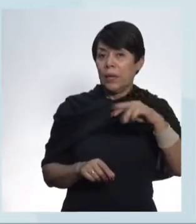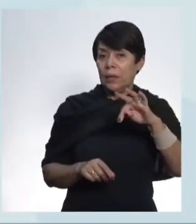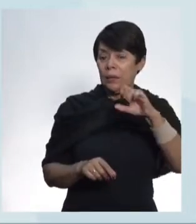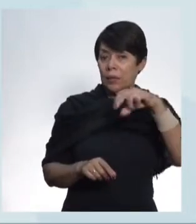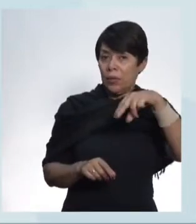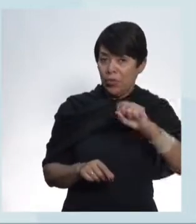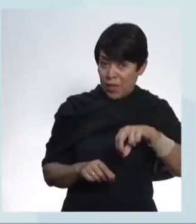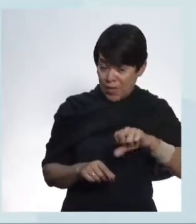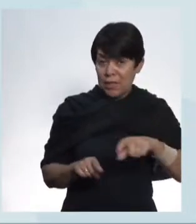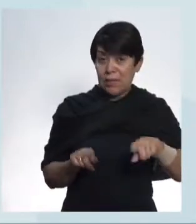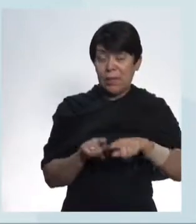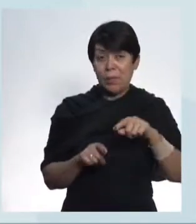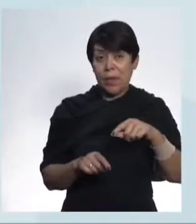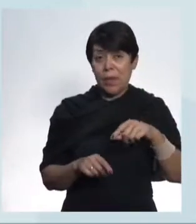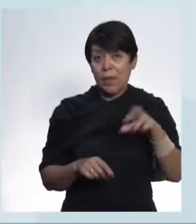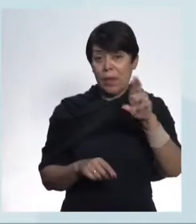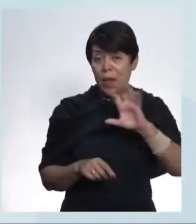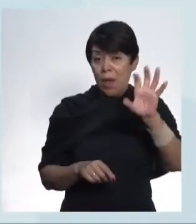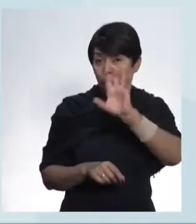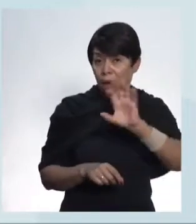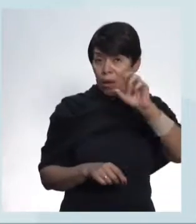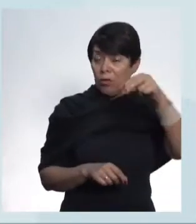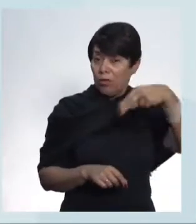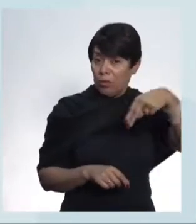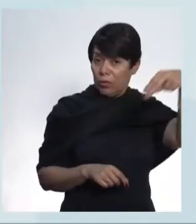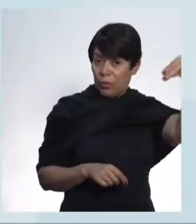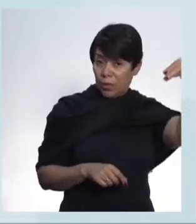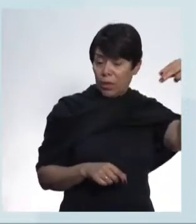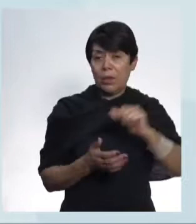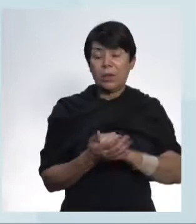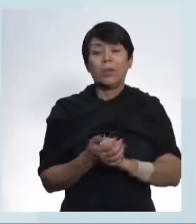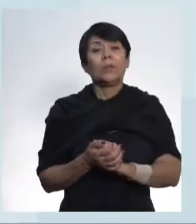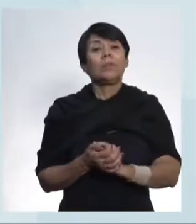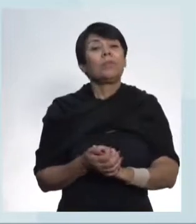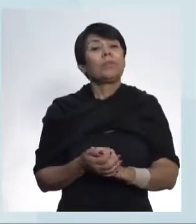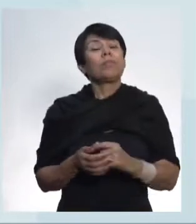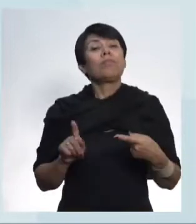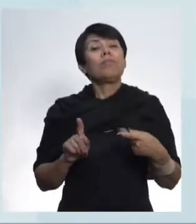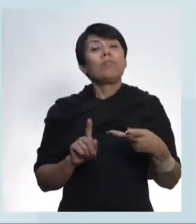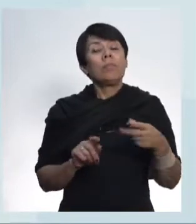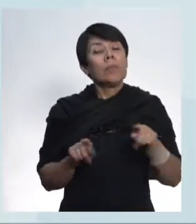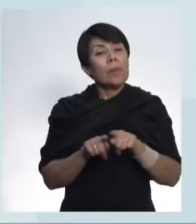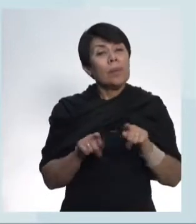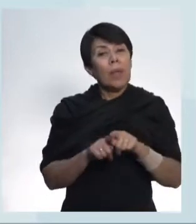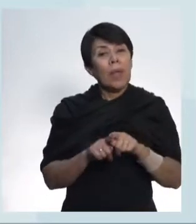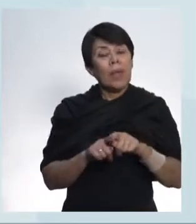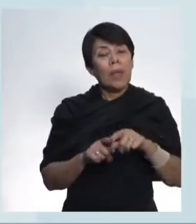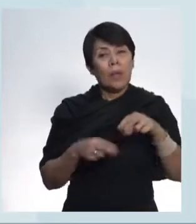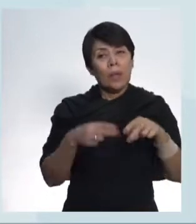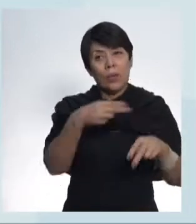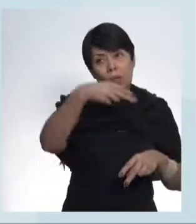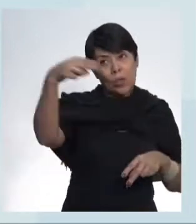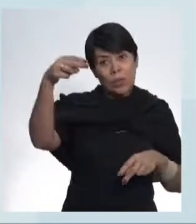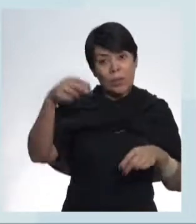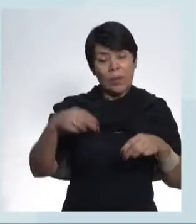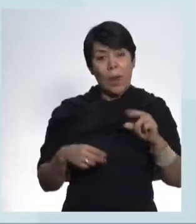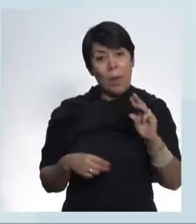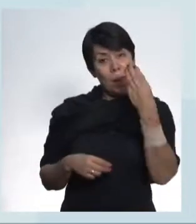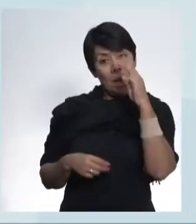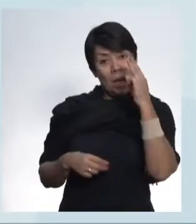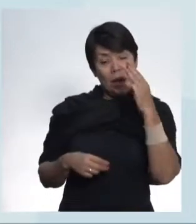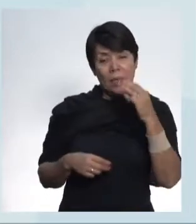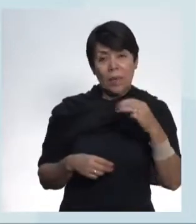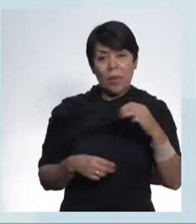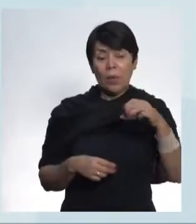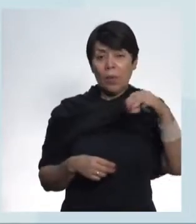toda a região norte, né, Amapá, Amazonas, Pará, Roraima, pega o território nordestino do Maranhão, Mato Grosso,